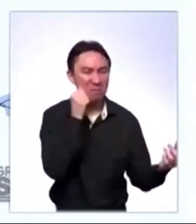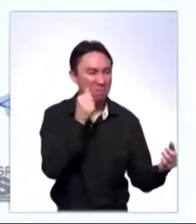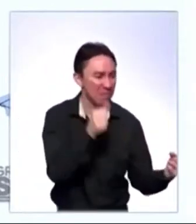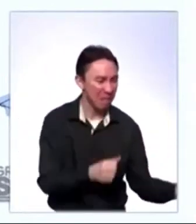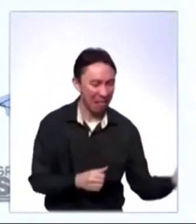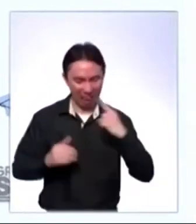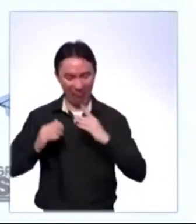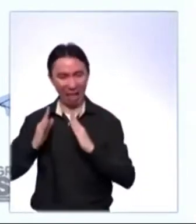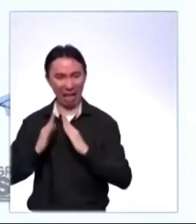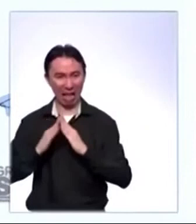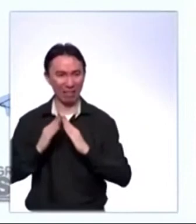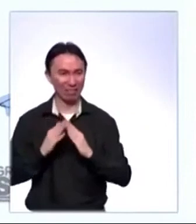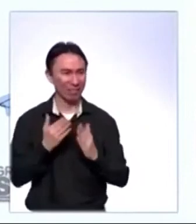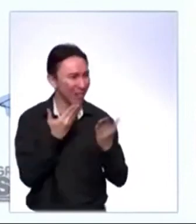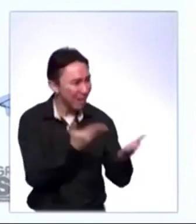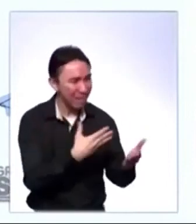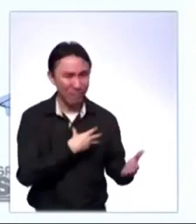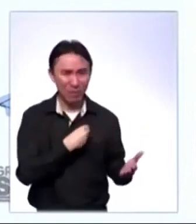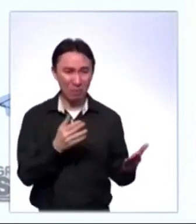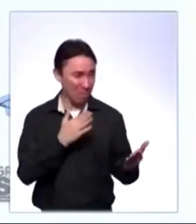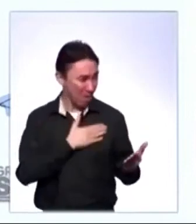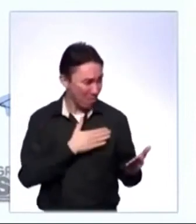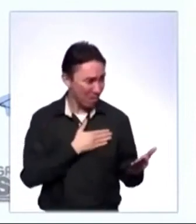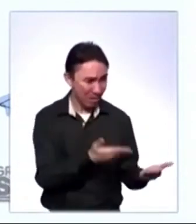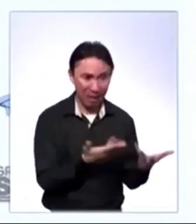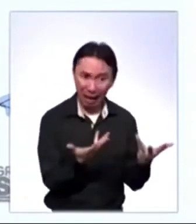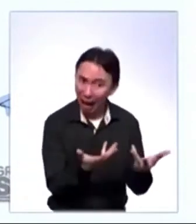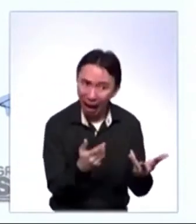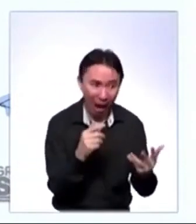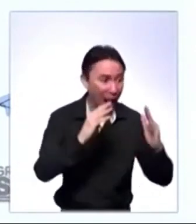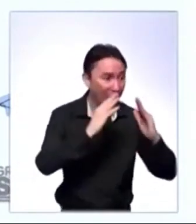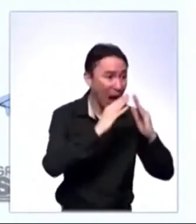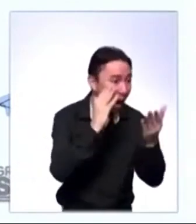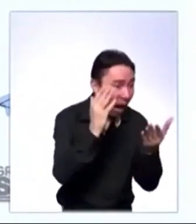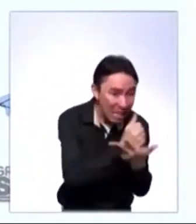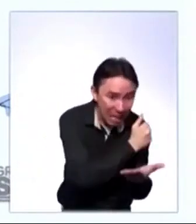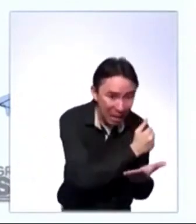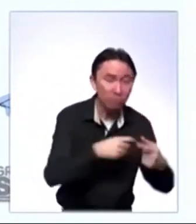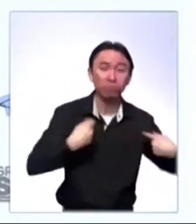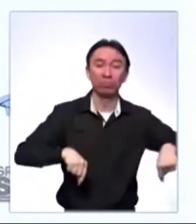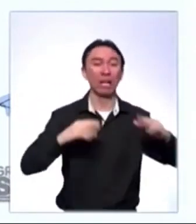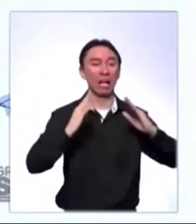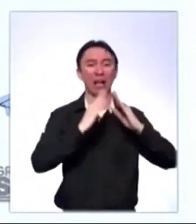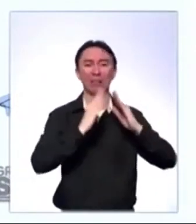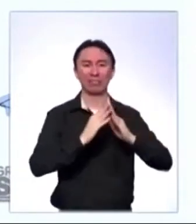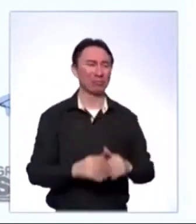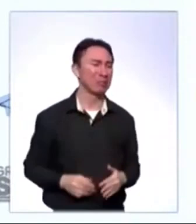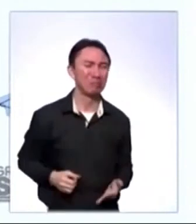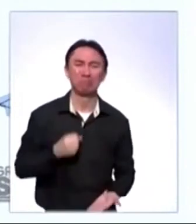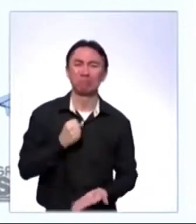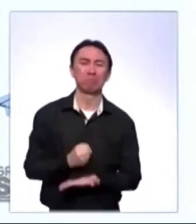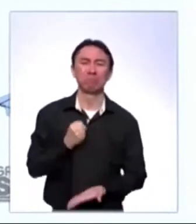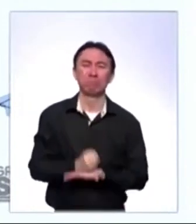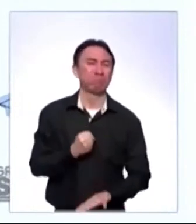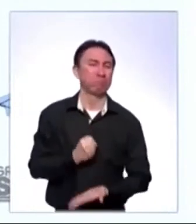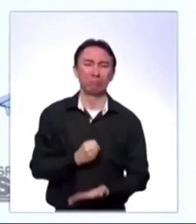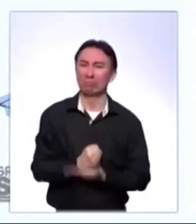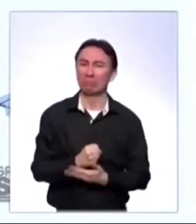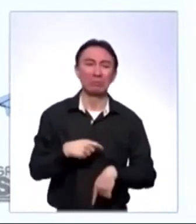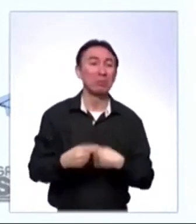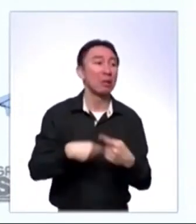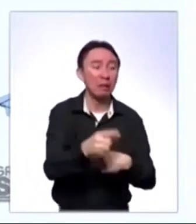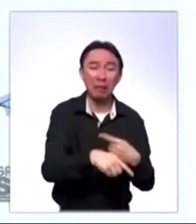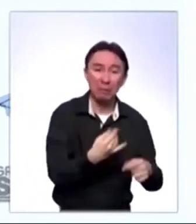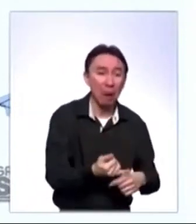constantemente. Não sabe o senhor, meu filho, que quem casa quer casa? Eu não posso, não posso, não posso. Batendo com os pés. Um dia arrebento e então